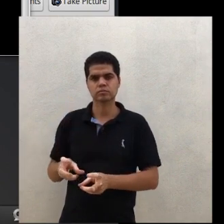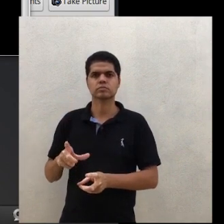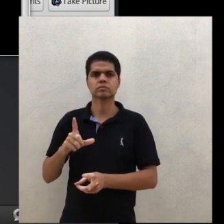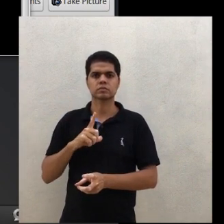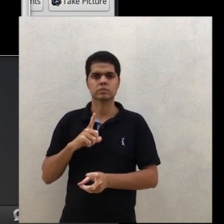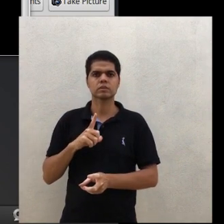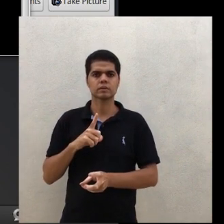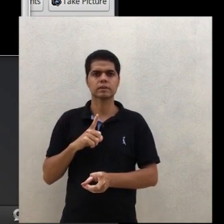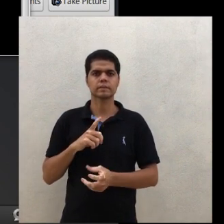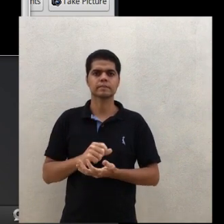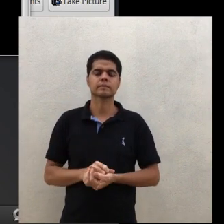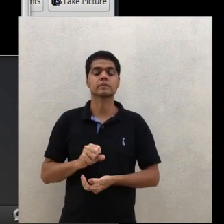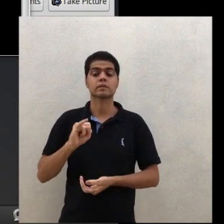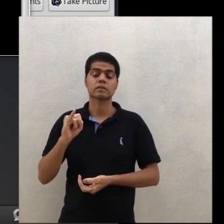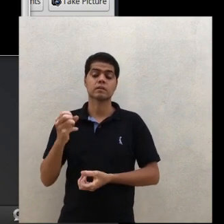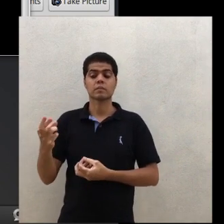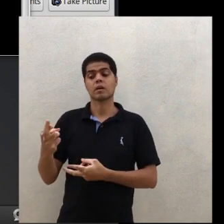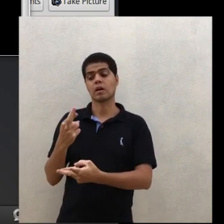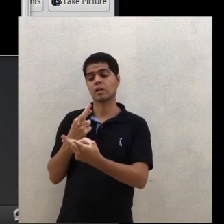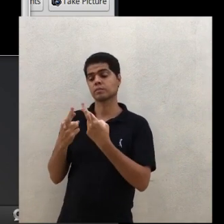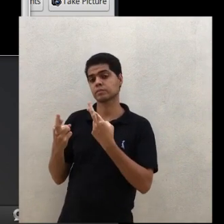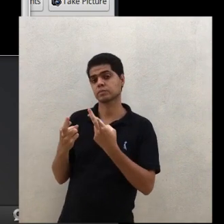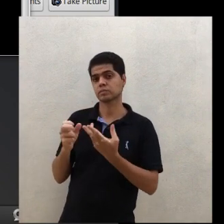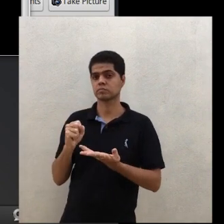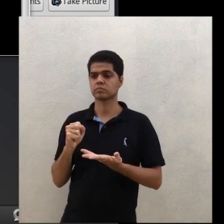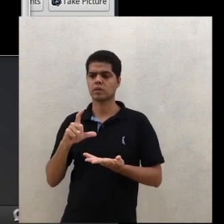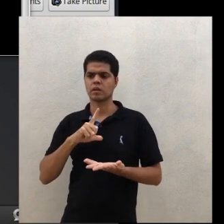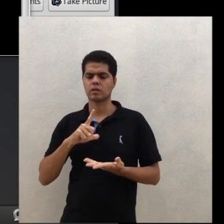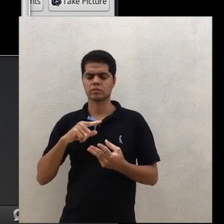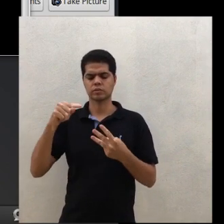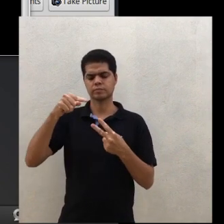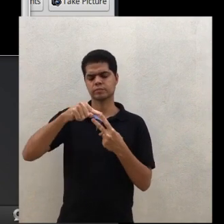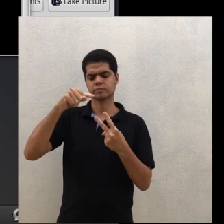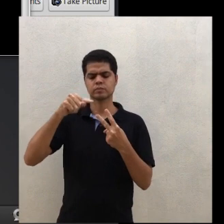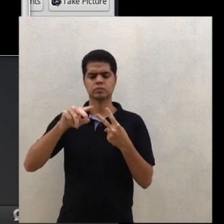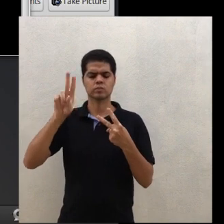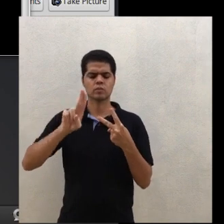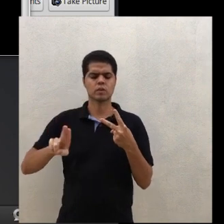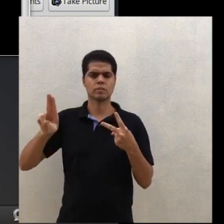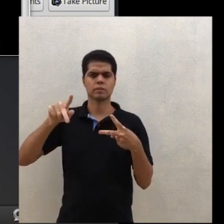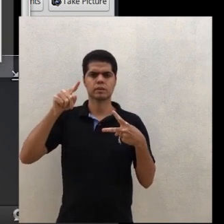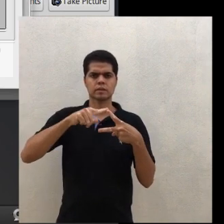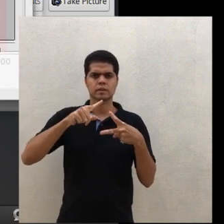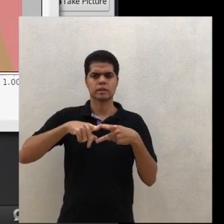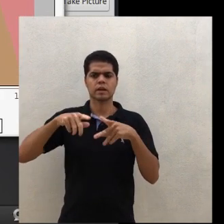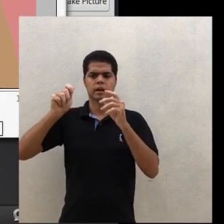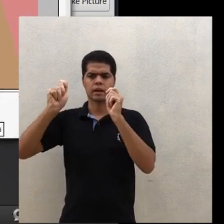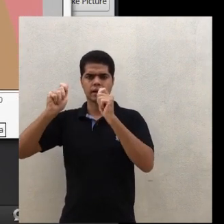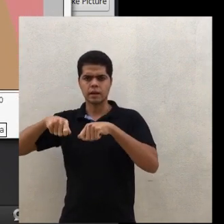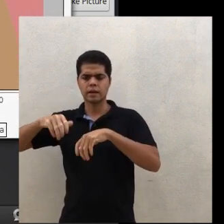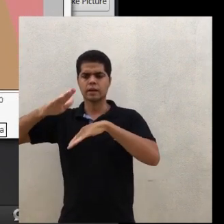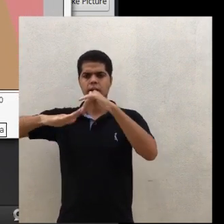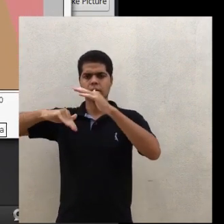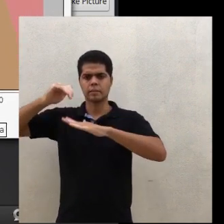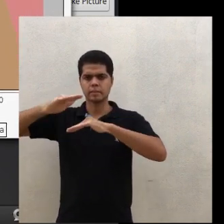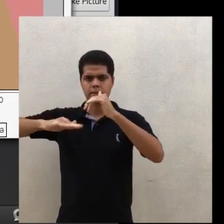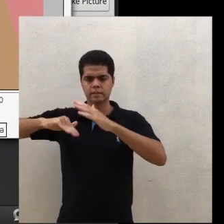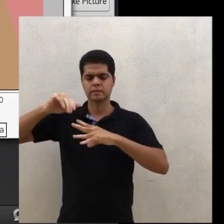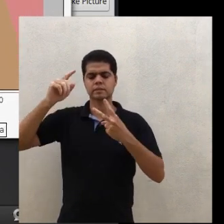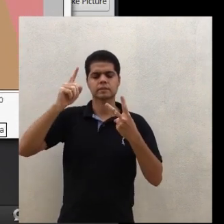2 variáveis de entrada, eu tenho capacitação, experiência, e eu tenho aqui a gratificação,